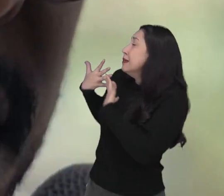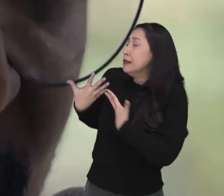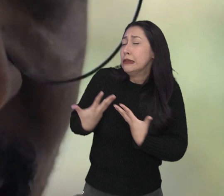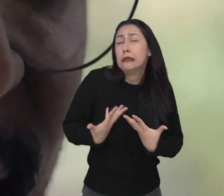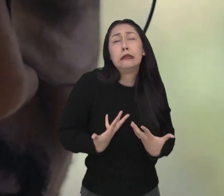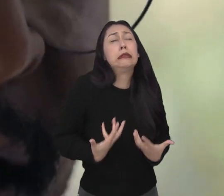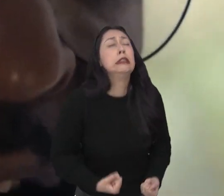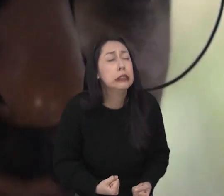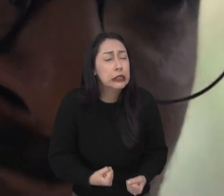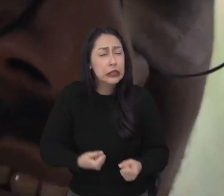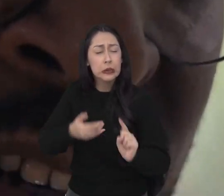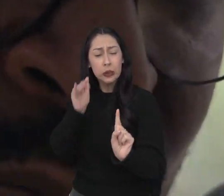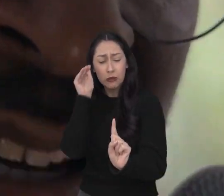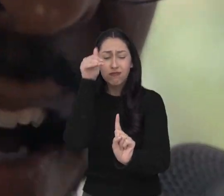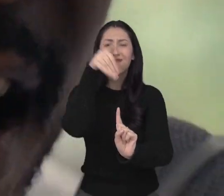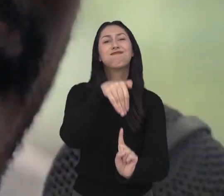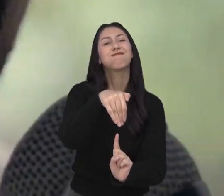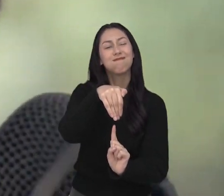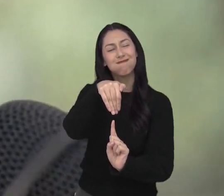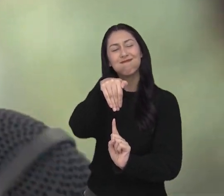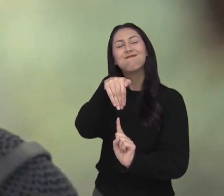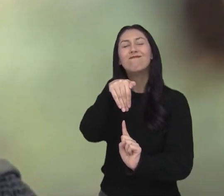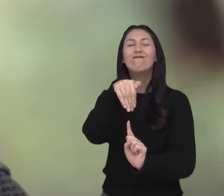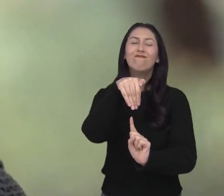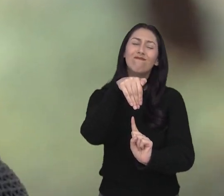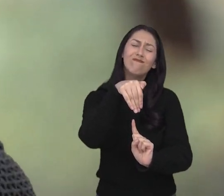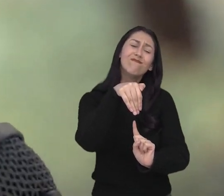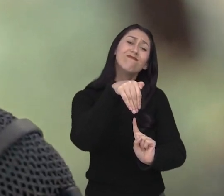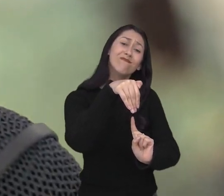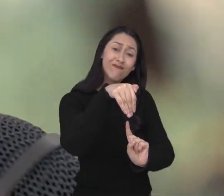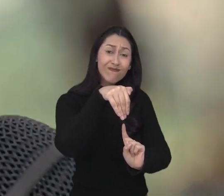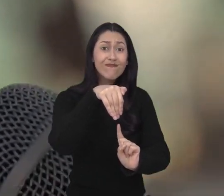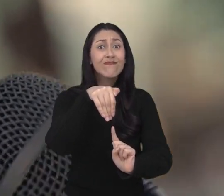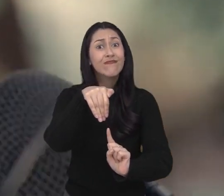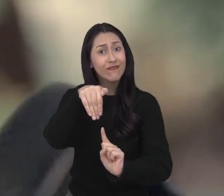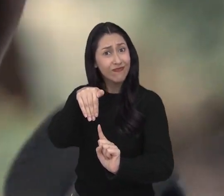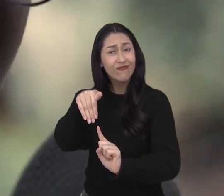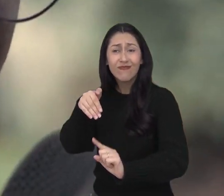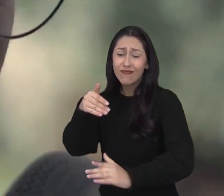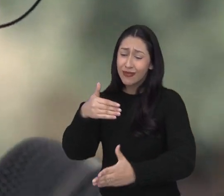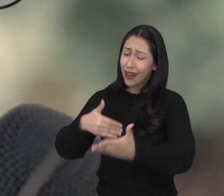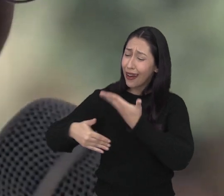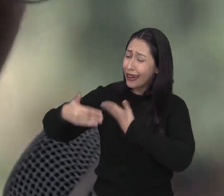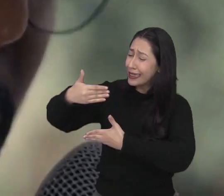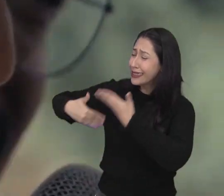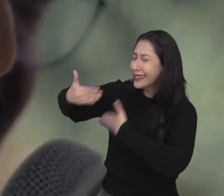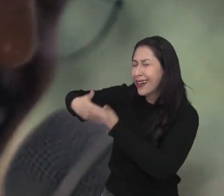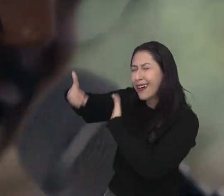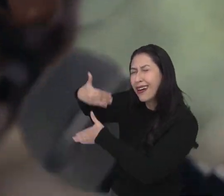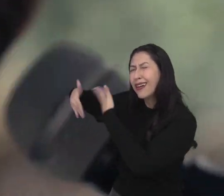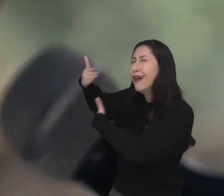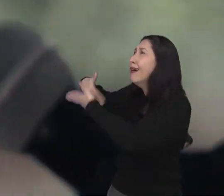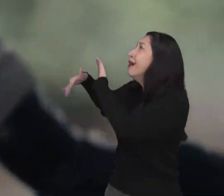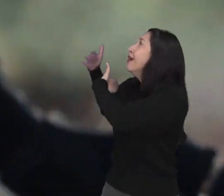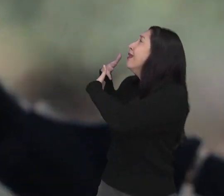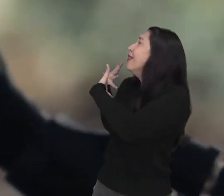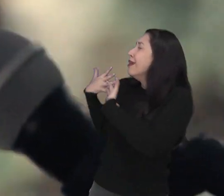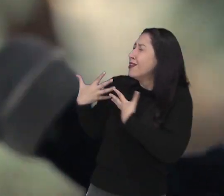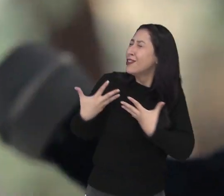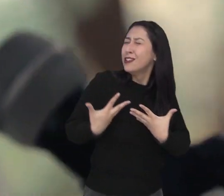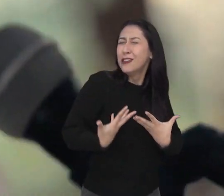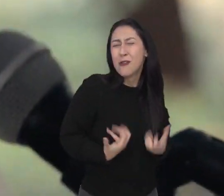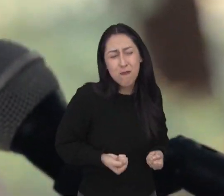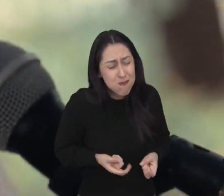fardo e terão de se explicar colados na Vanguarda do atraso